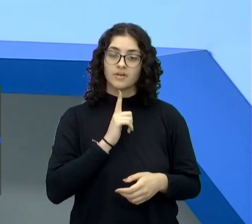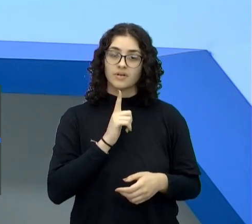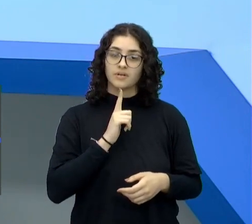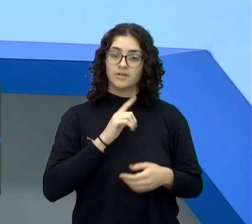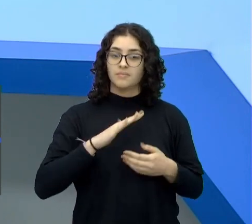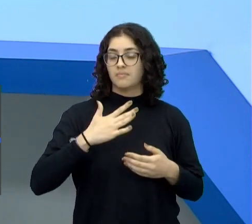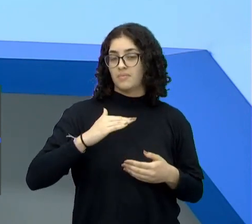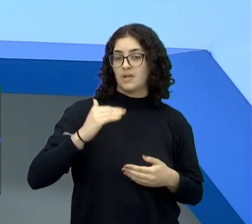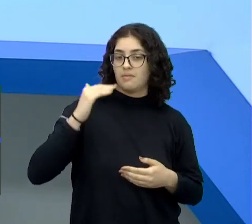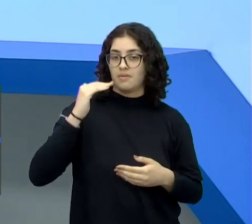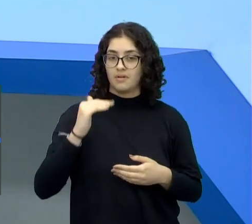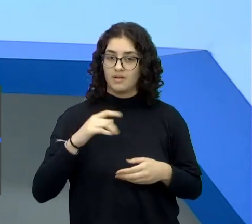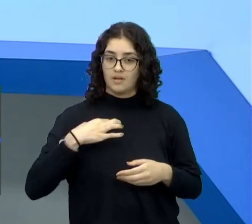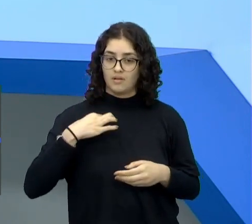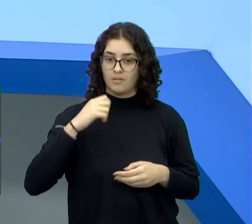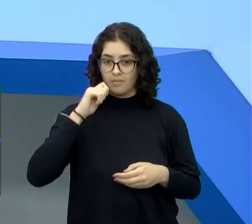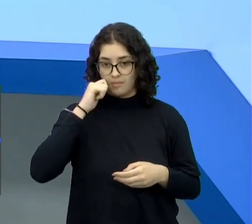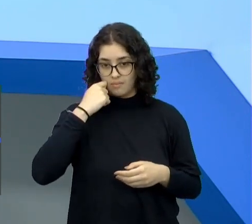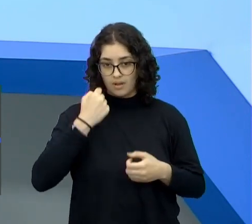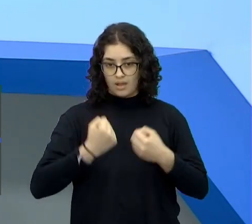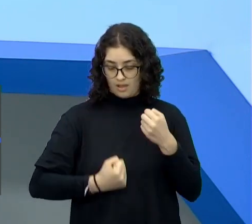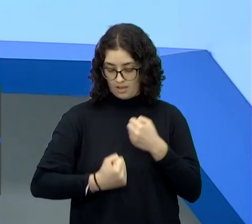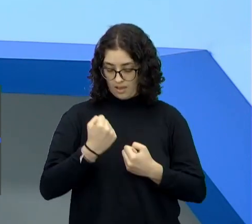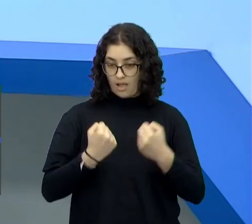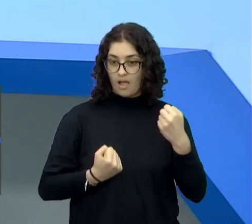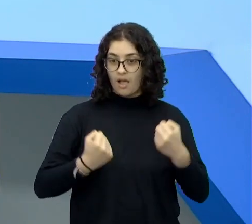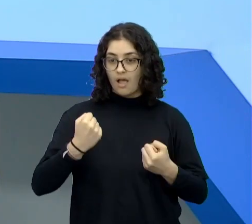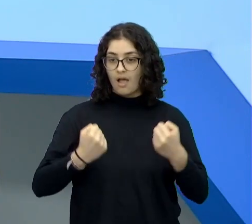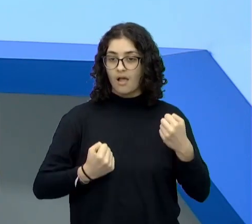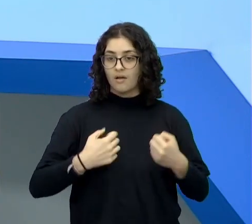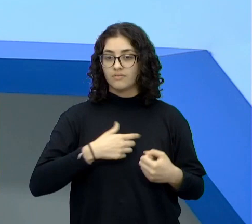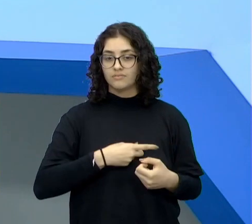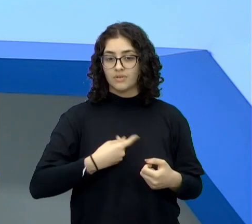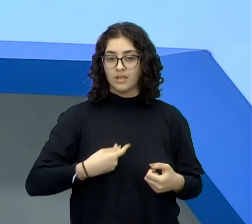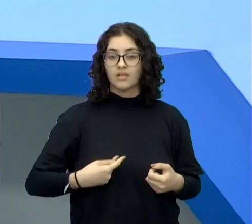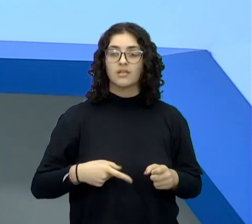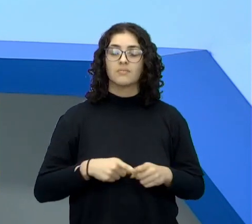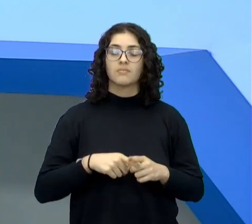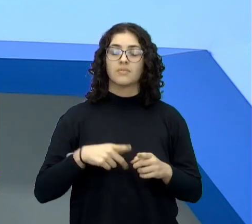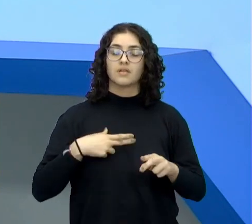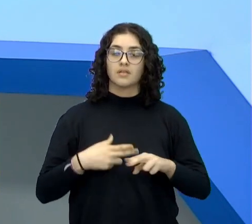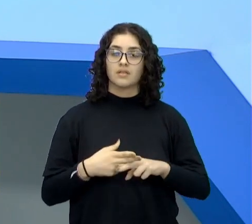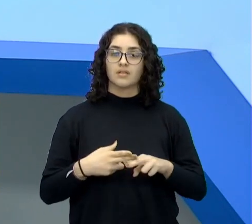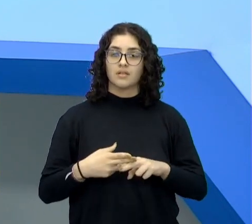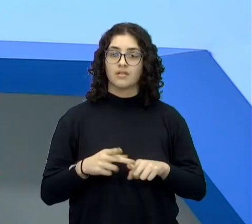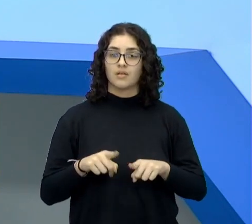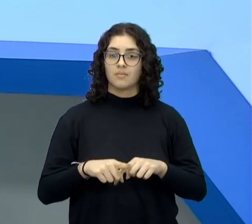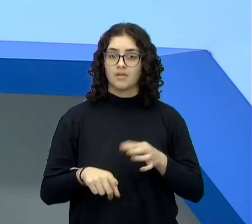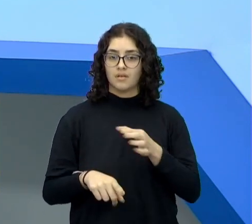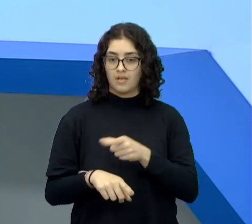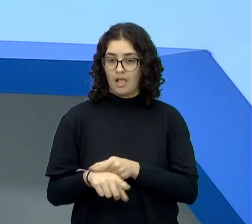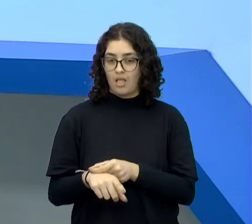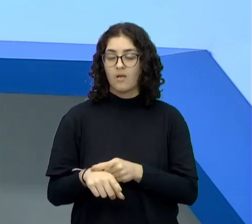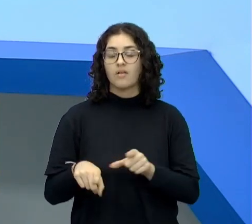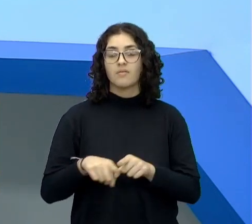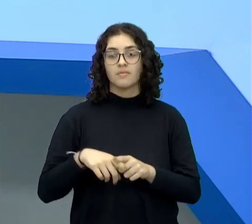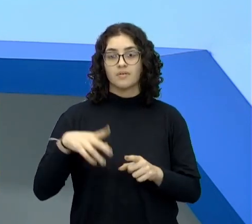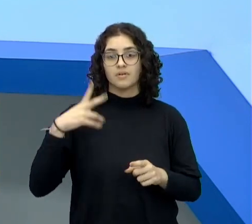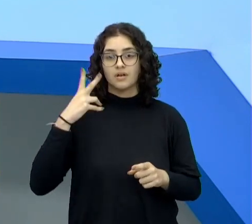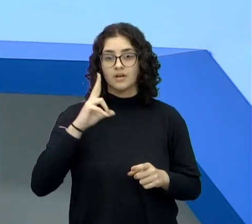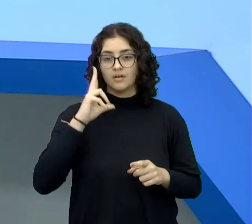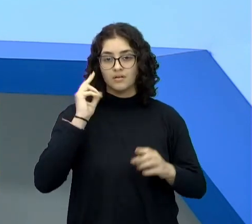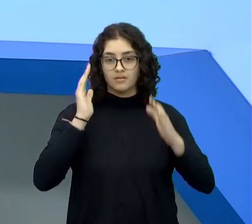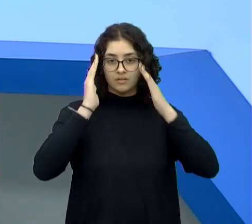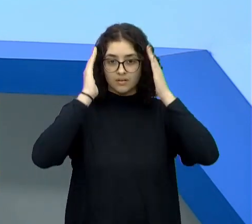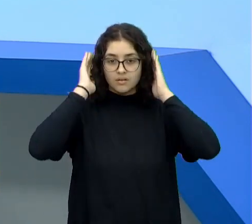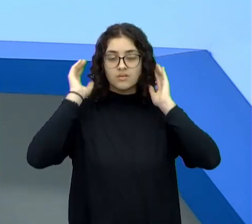estou de camiseta preta com desenho de um automóvel, estou de calça jeans e tênis e também de relógio e tenho um cabelo que é curto